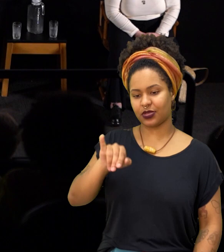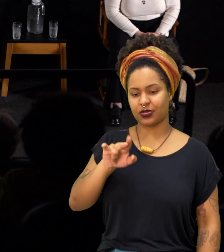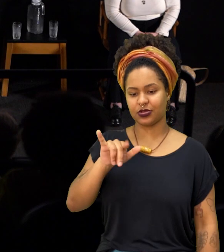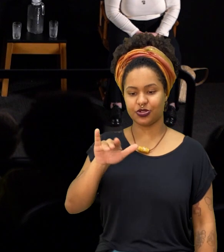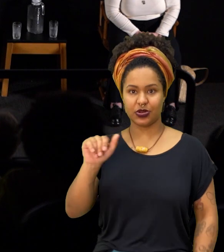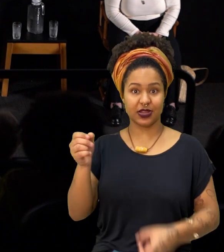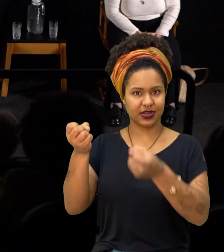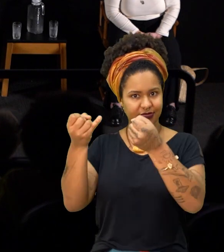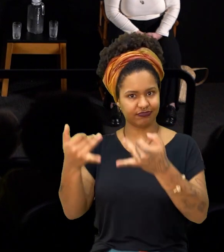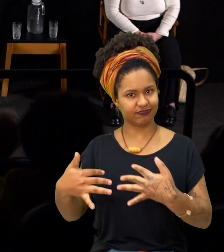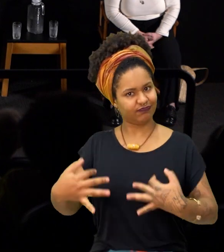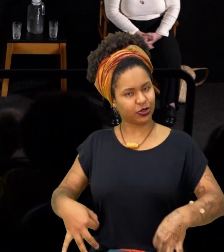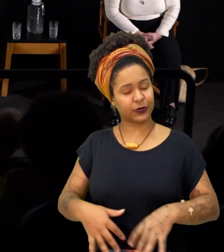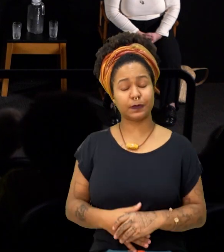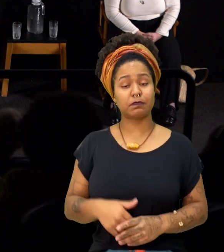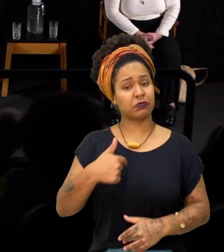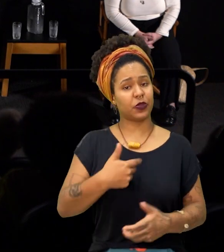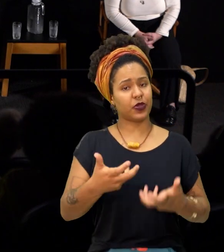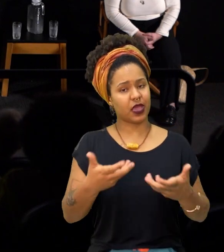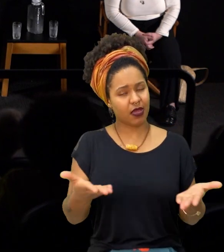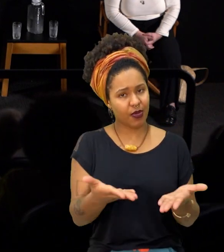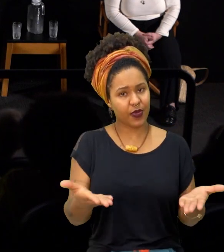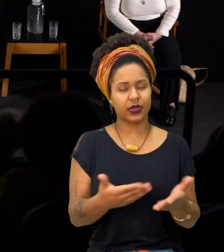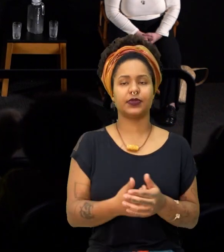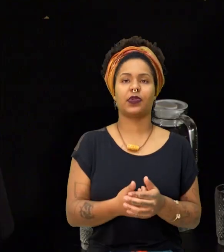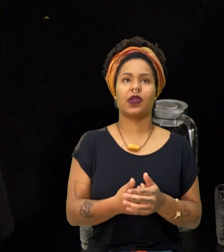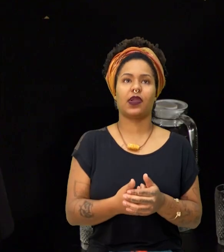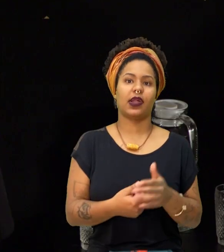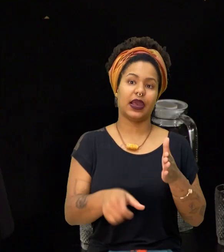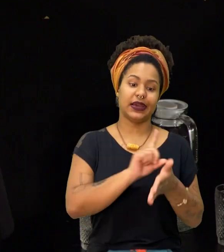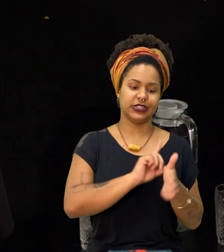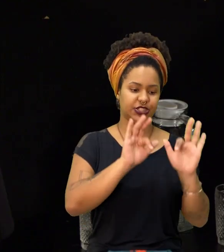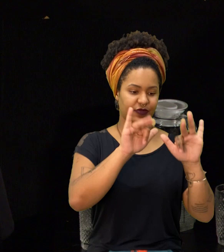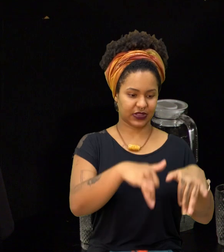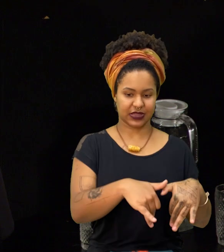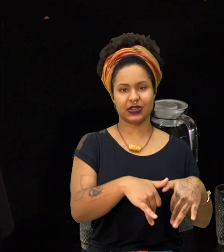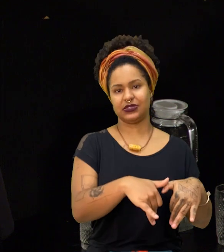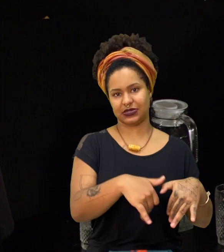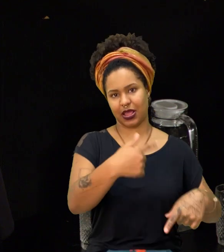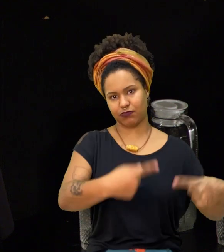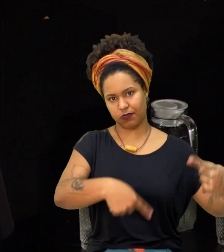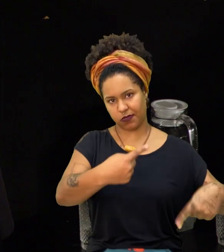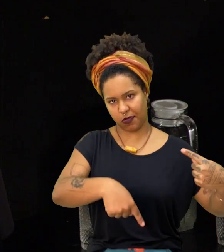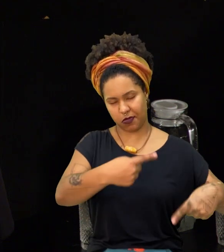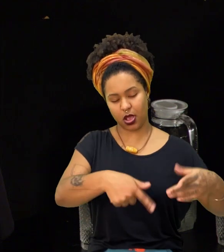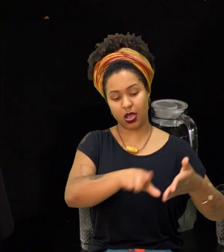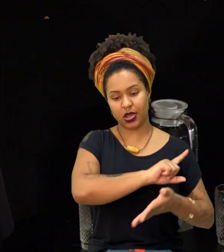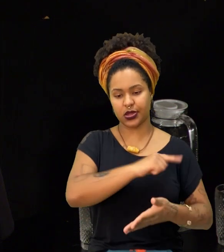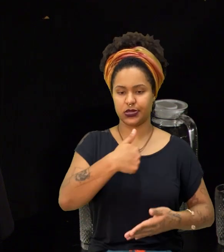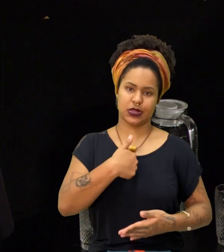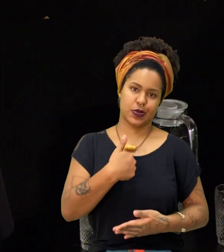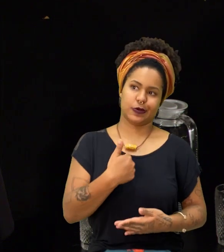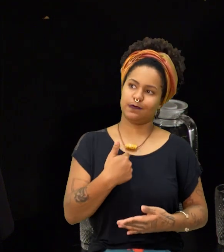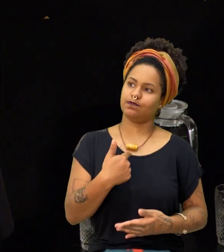Juliana, né. Eu gostaria, antes de dar por encerrada o debate, que foi,